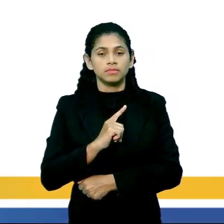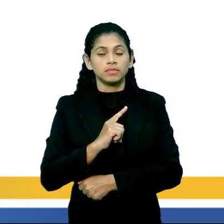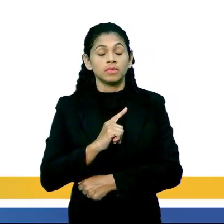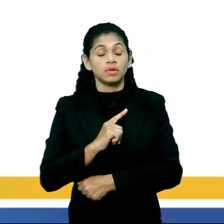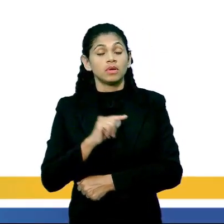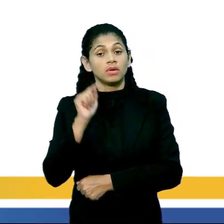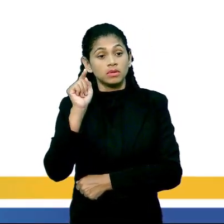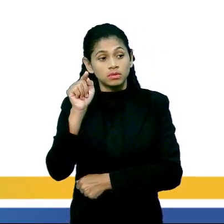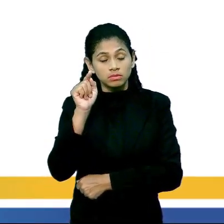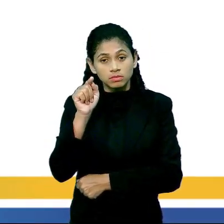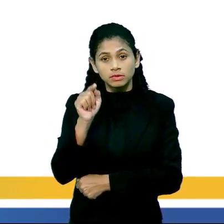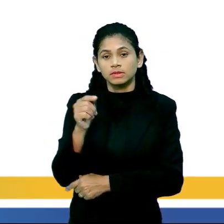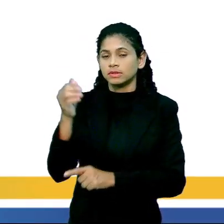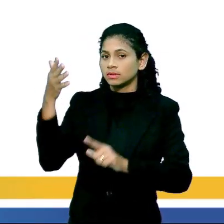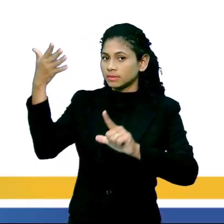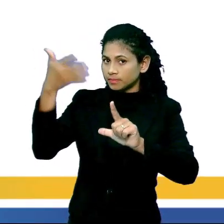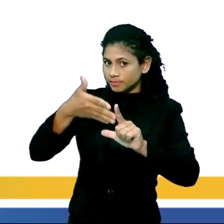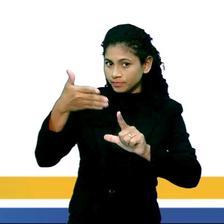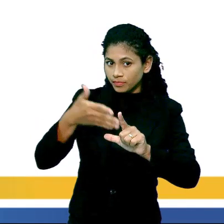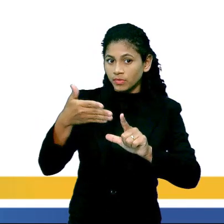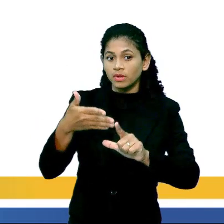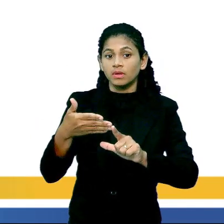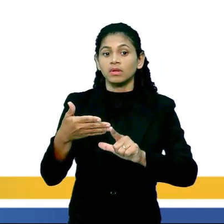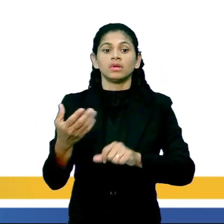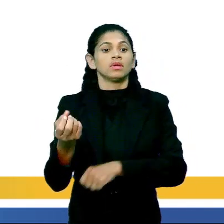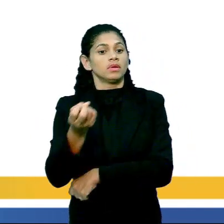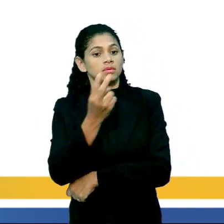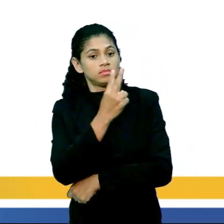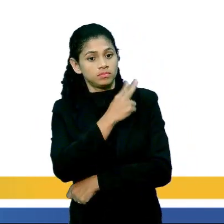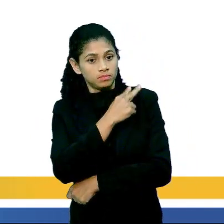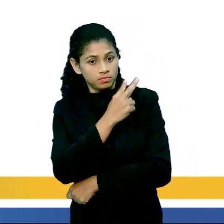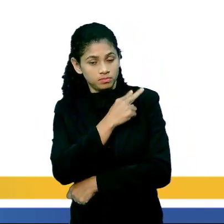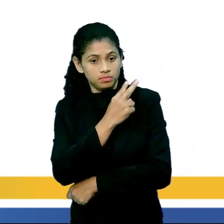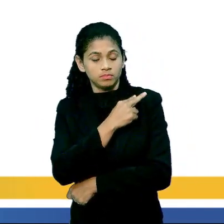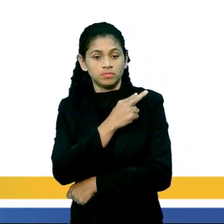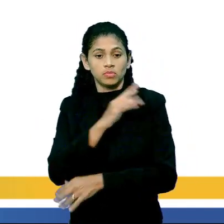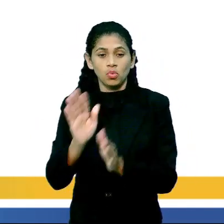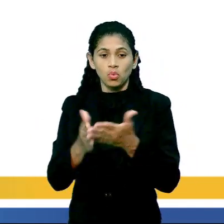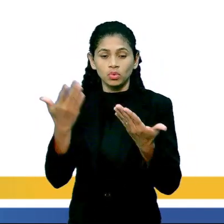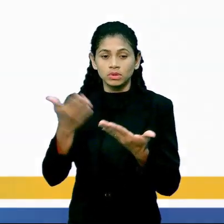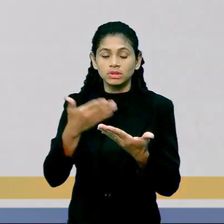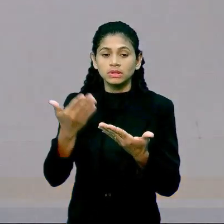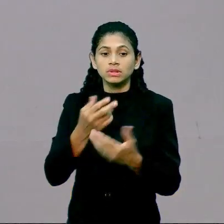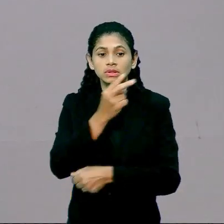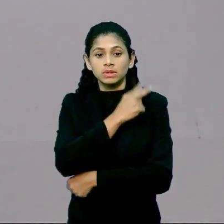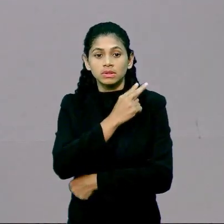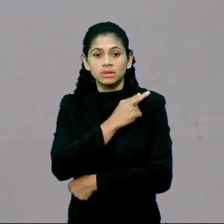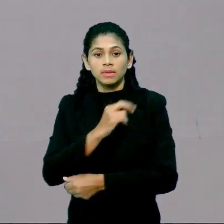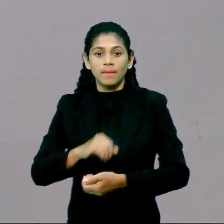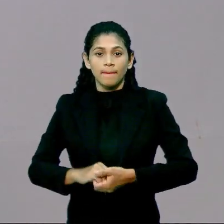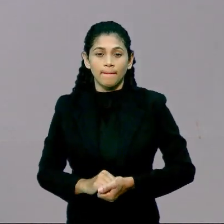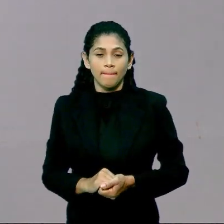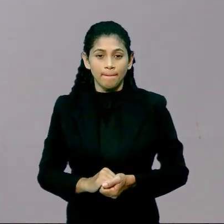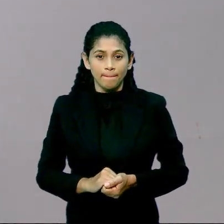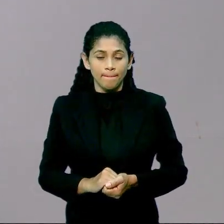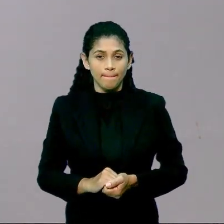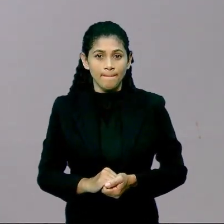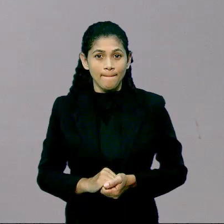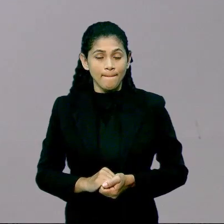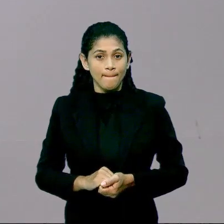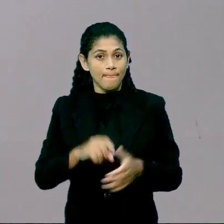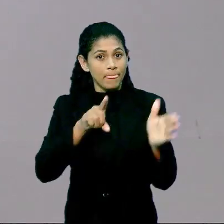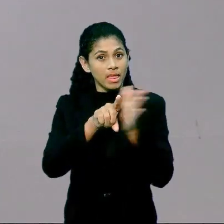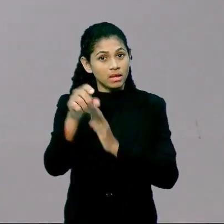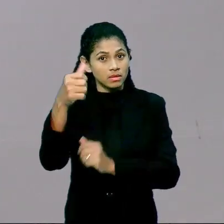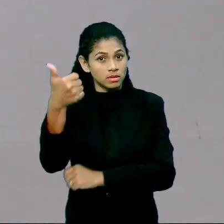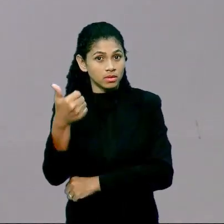acessar aí no seu livro o volume 2, a página 157, questão 122. Vocês